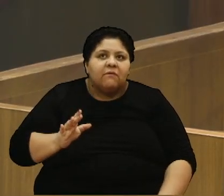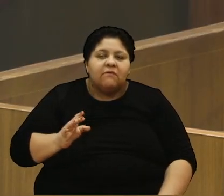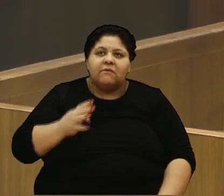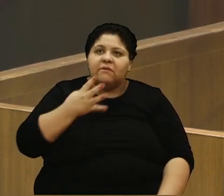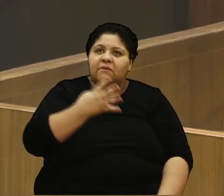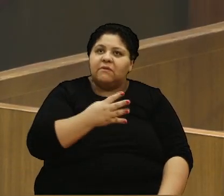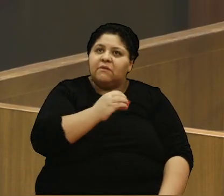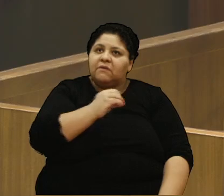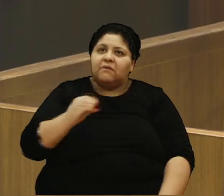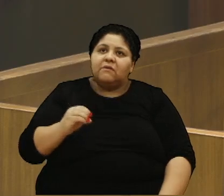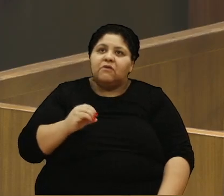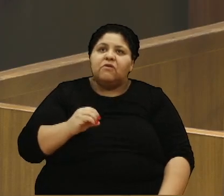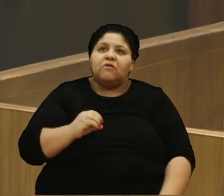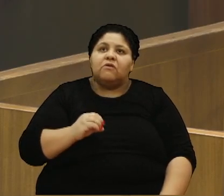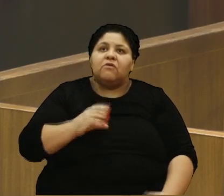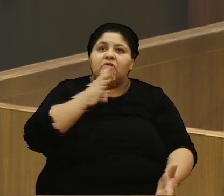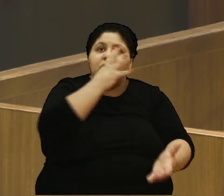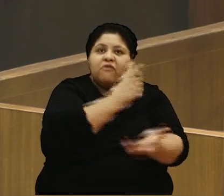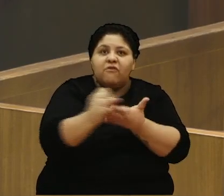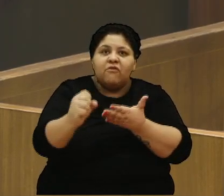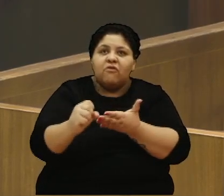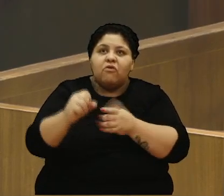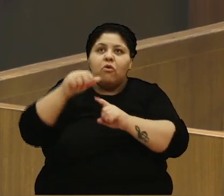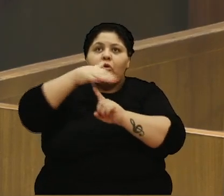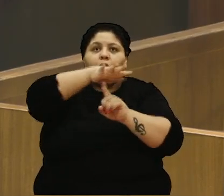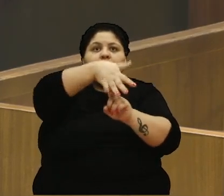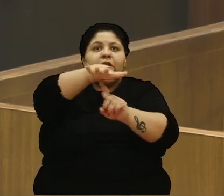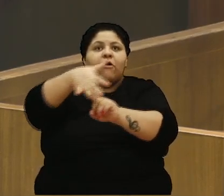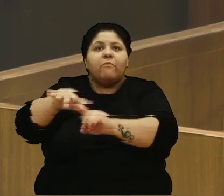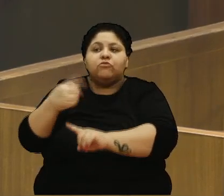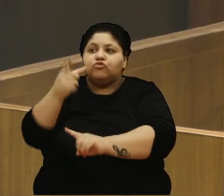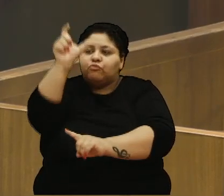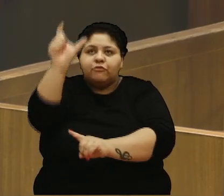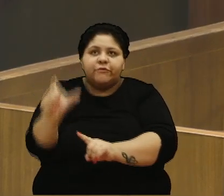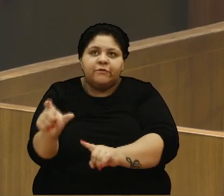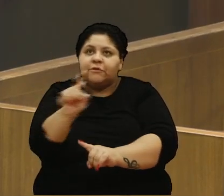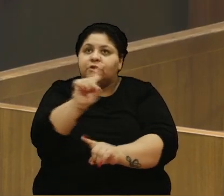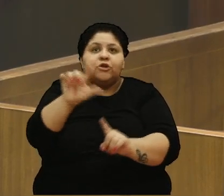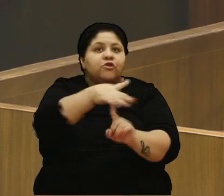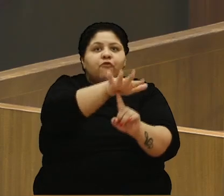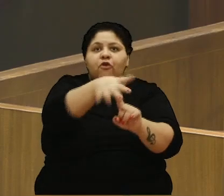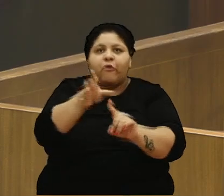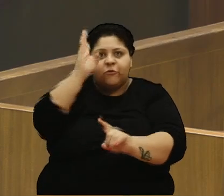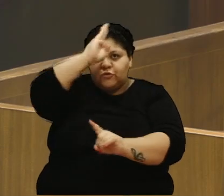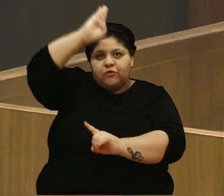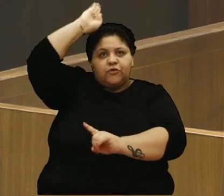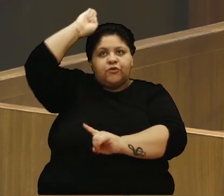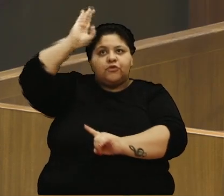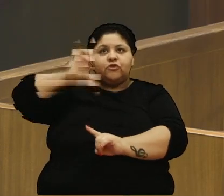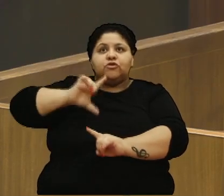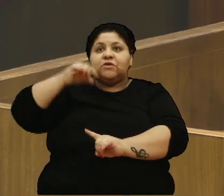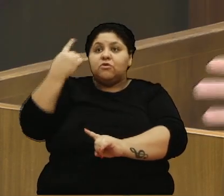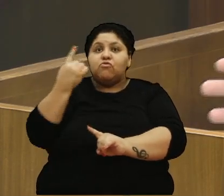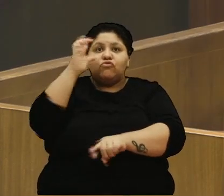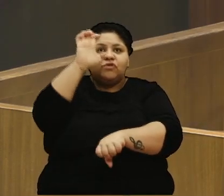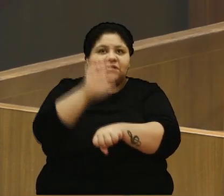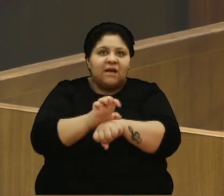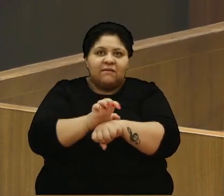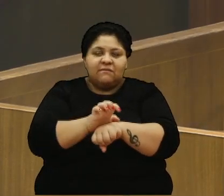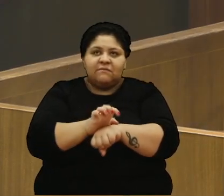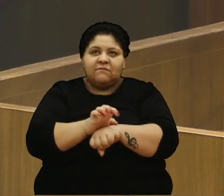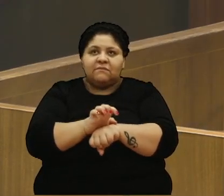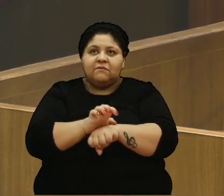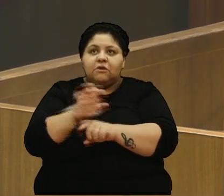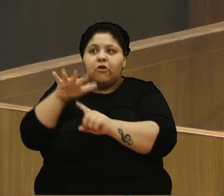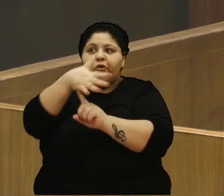400 resgates foram feitos por um helicóptero de uma pessoa, de um civil. Não foi o helicóptero dos bombeiros, que a gente só tem um no estado. foram o helicóptero